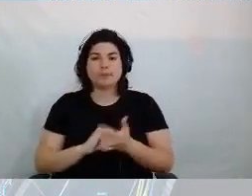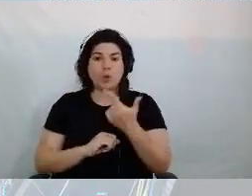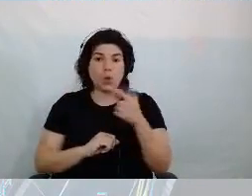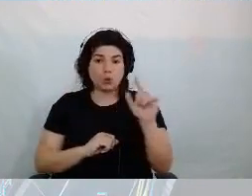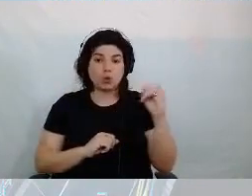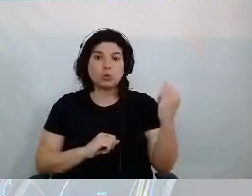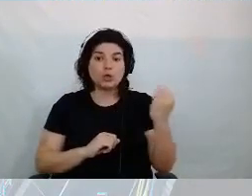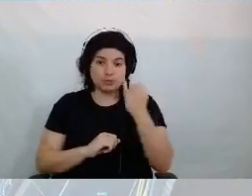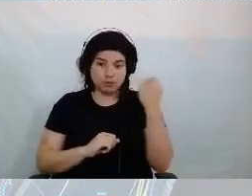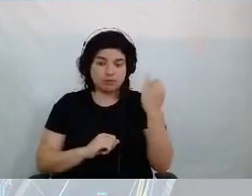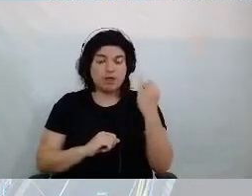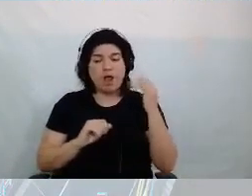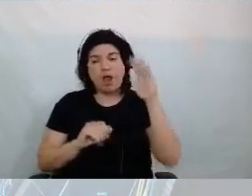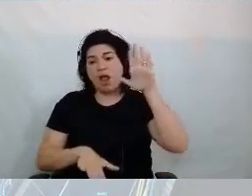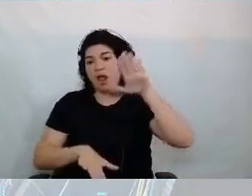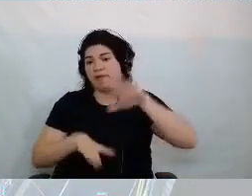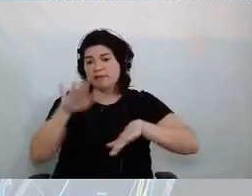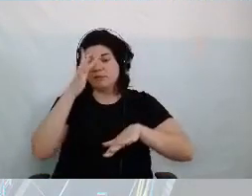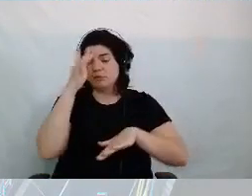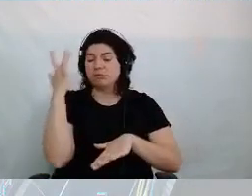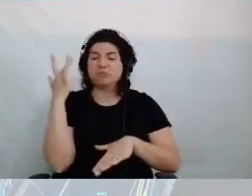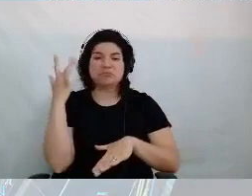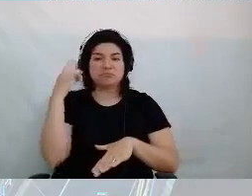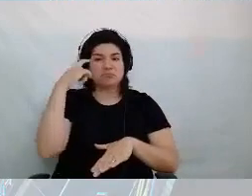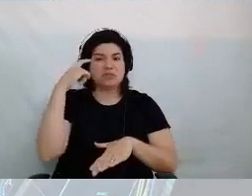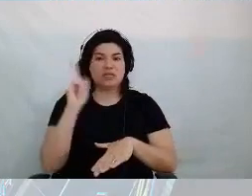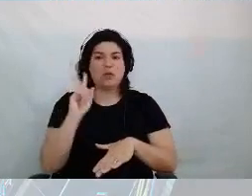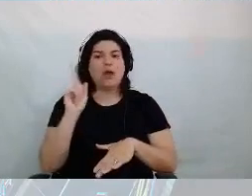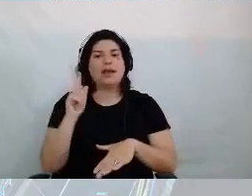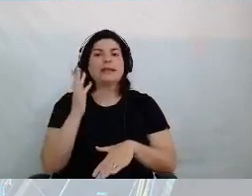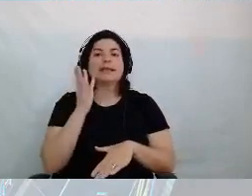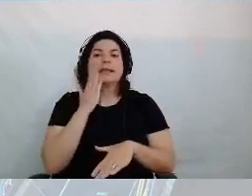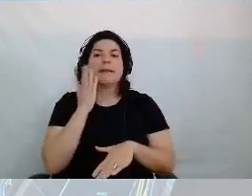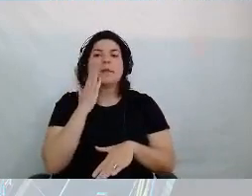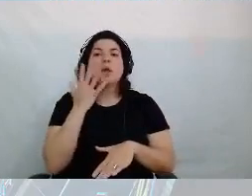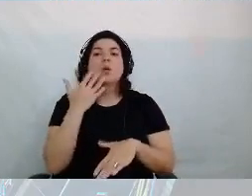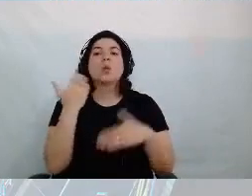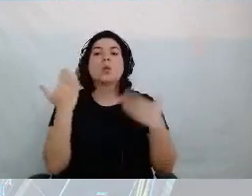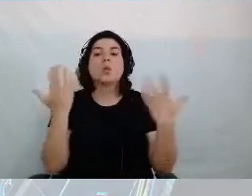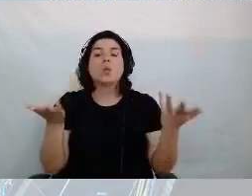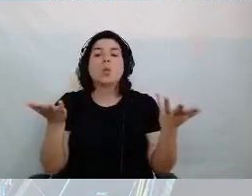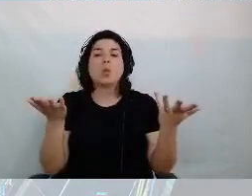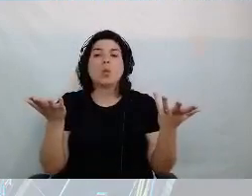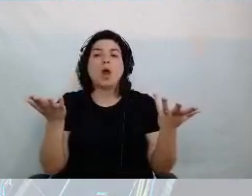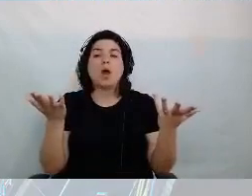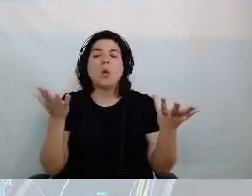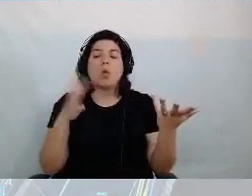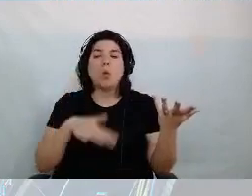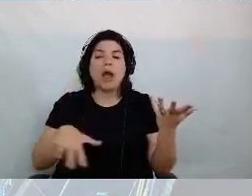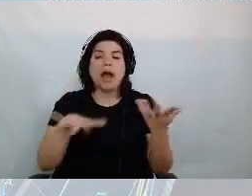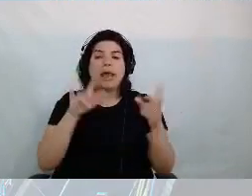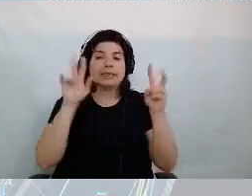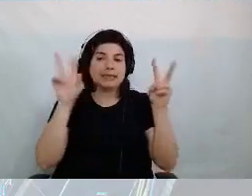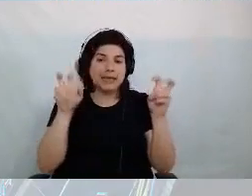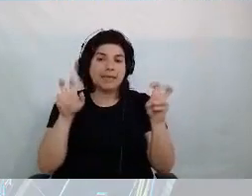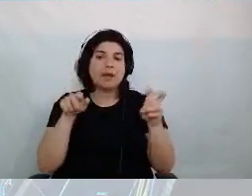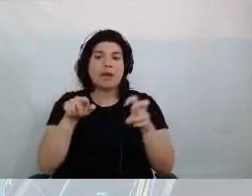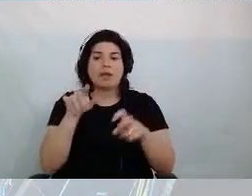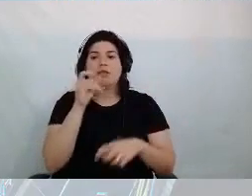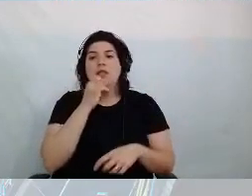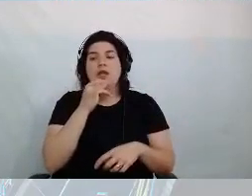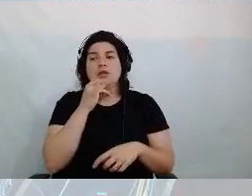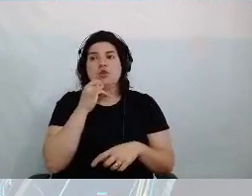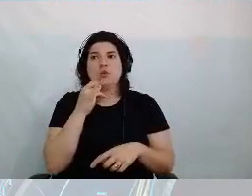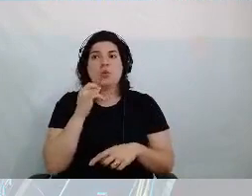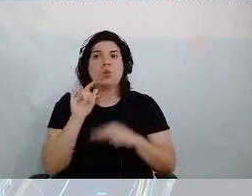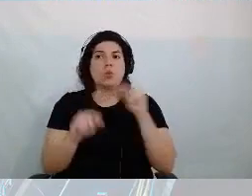pessoas nem sempre consideram é definir o escopo desse teste. E tão importante quanto eu definir o que vai ser